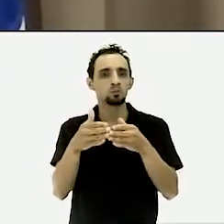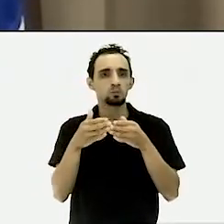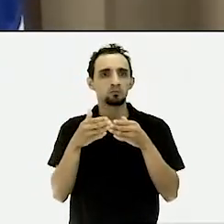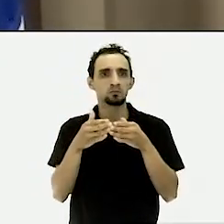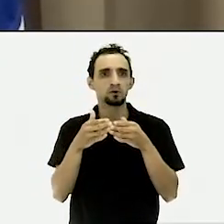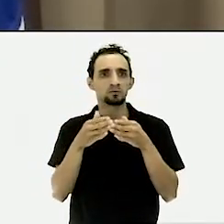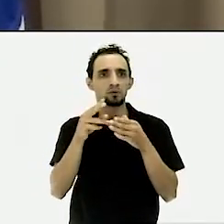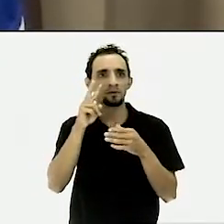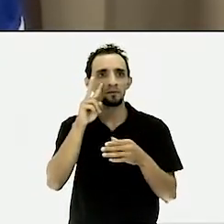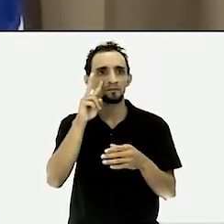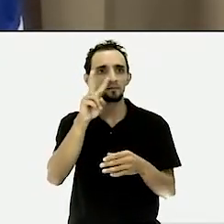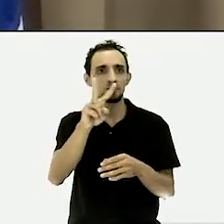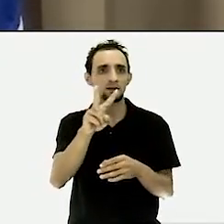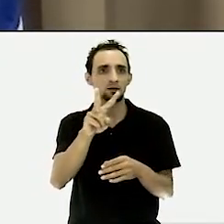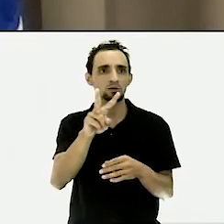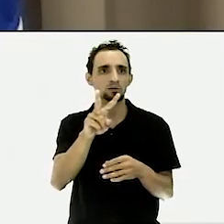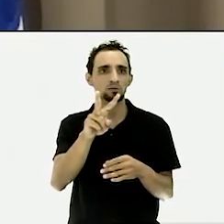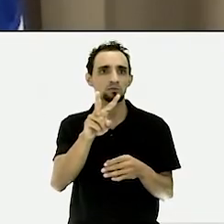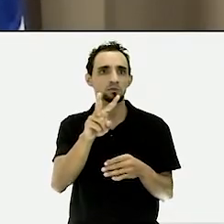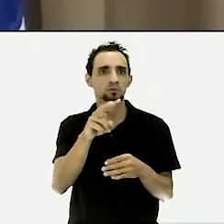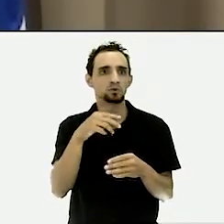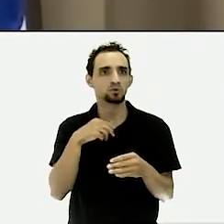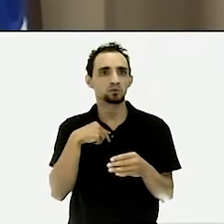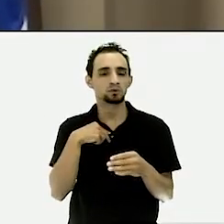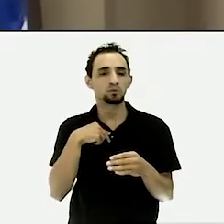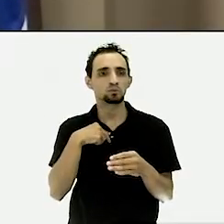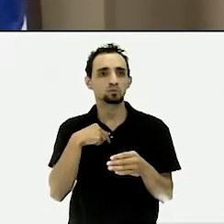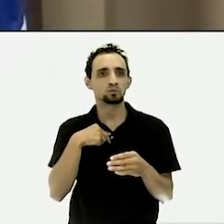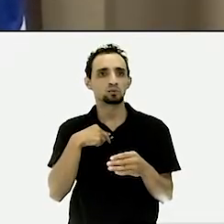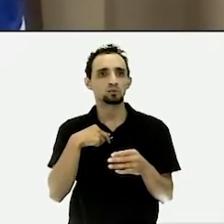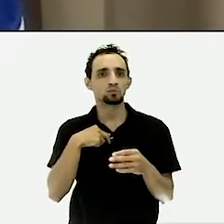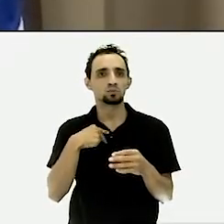verem quem é a pessoa e falar que realmente não estou mentindo, estou falando a verdade.